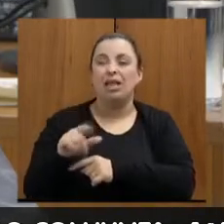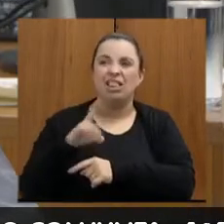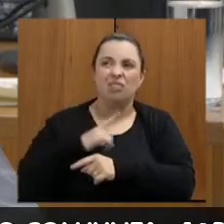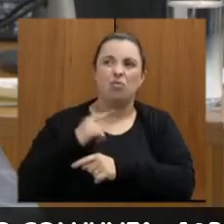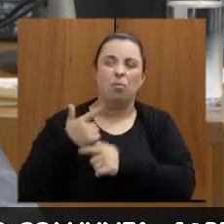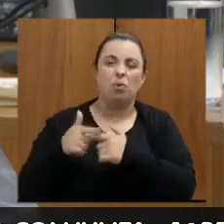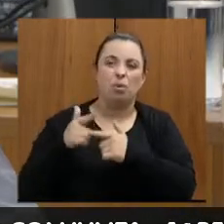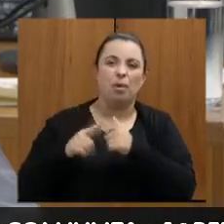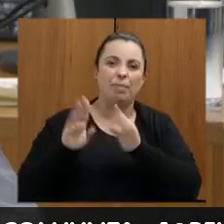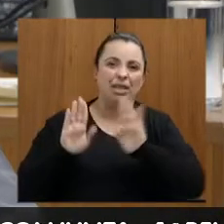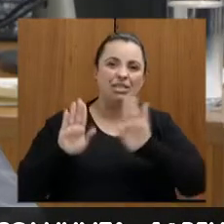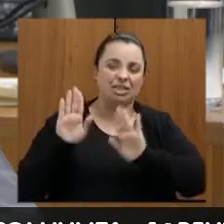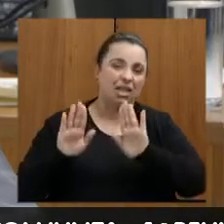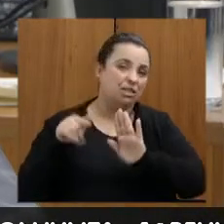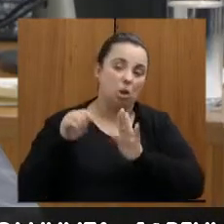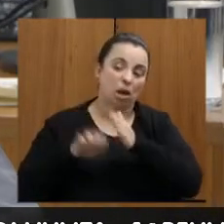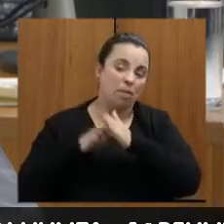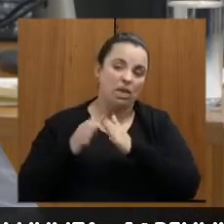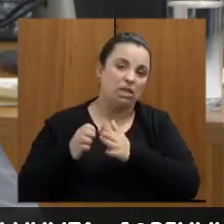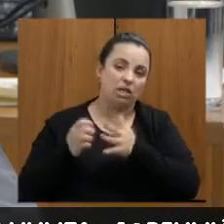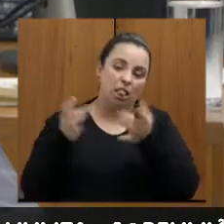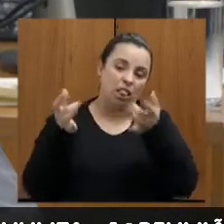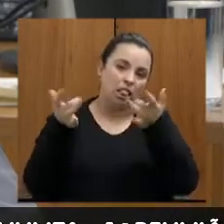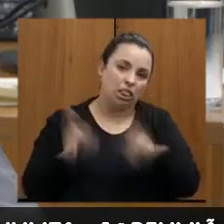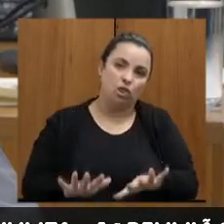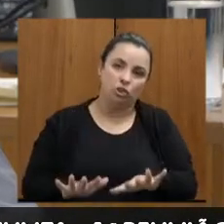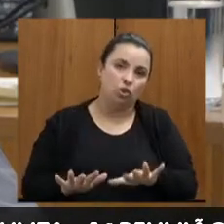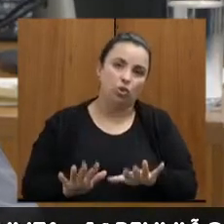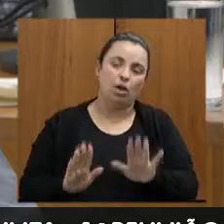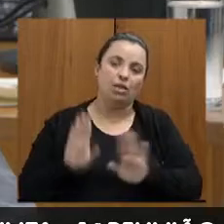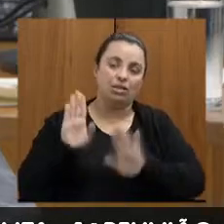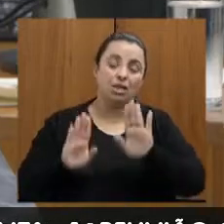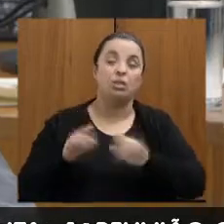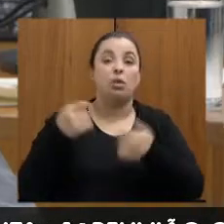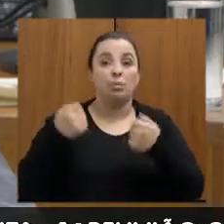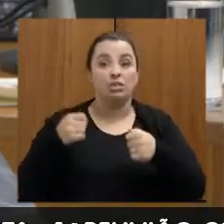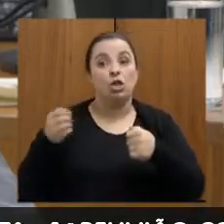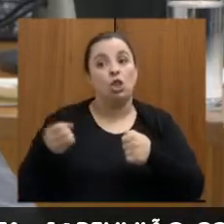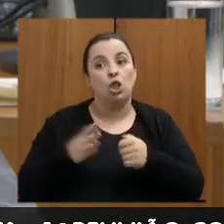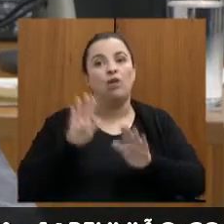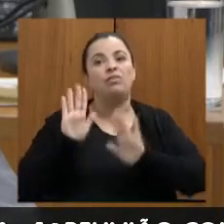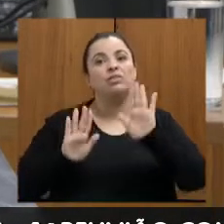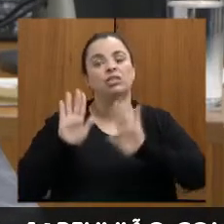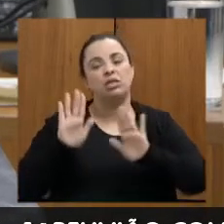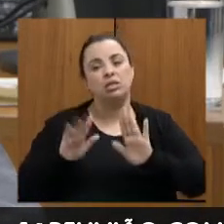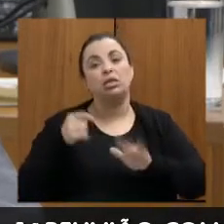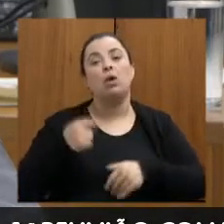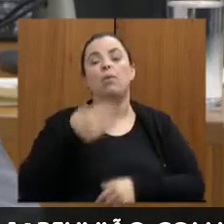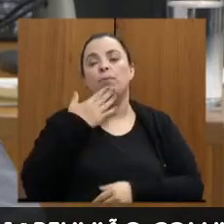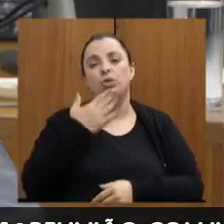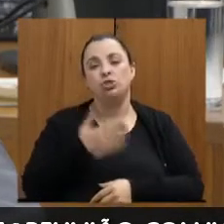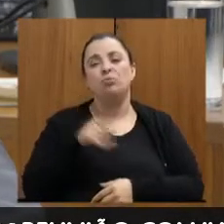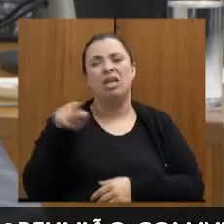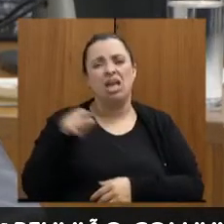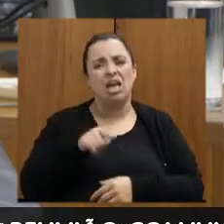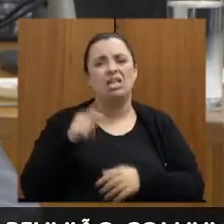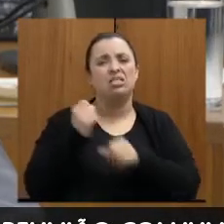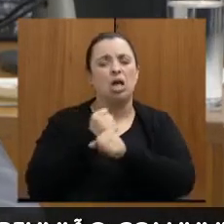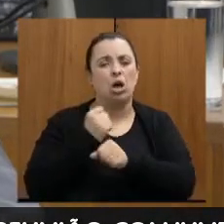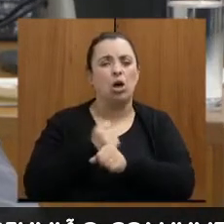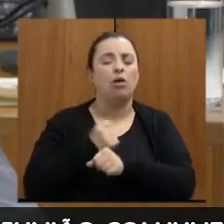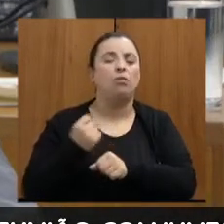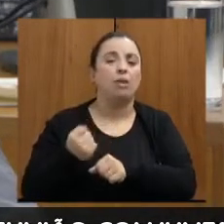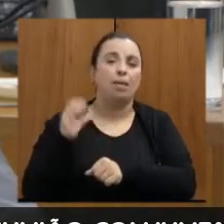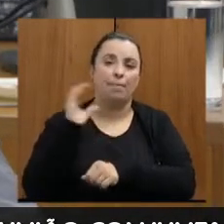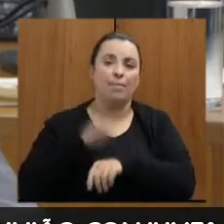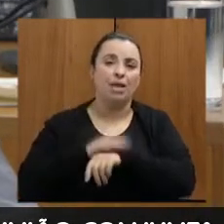continuar e Arnon a E agora tem que usar nova licitação então é pedir a agilização também dessa importante obra